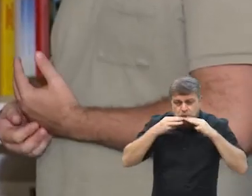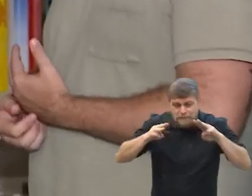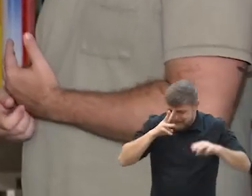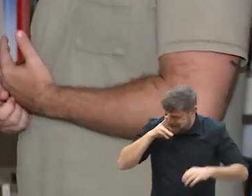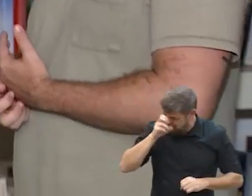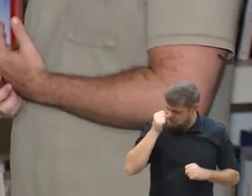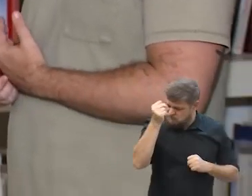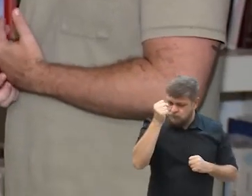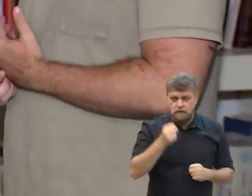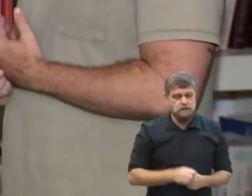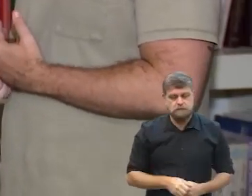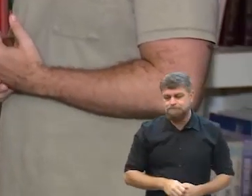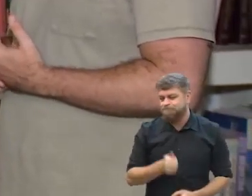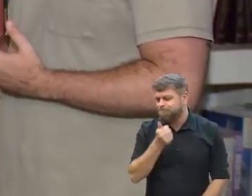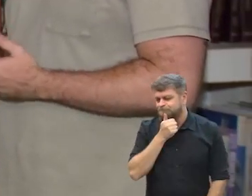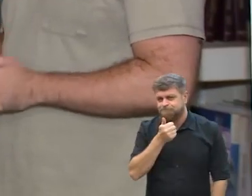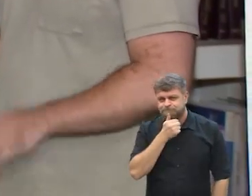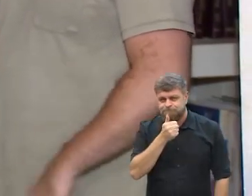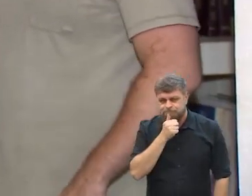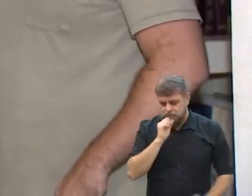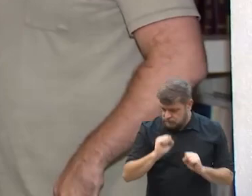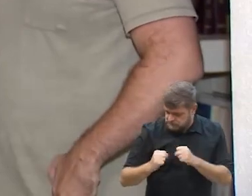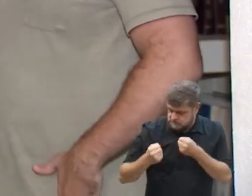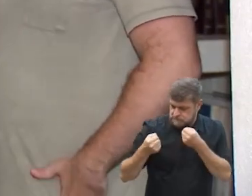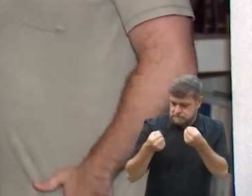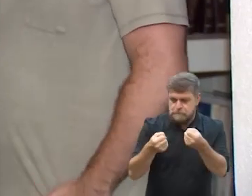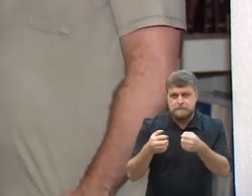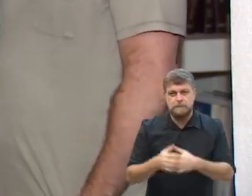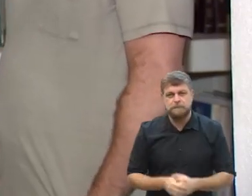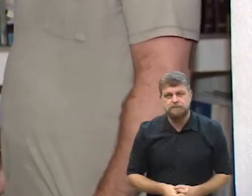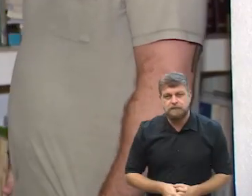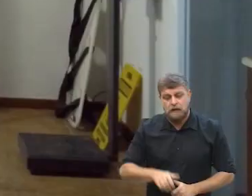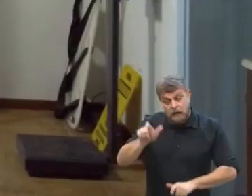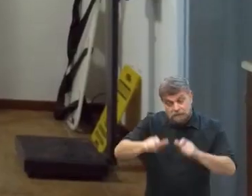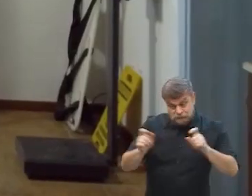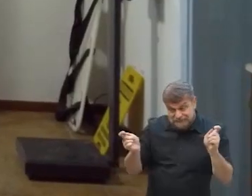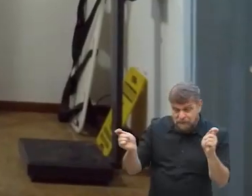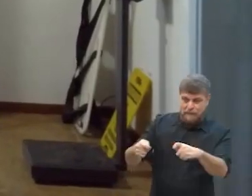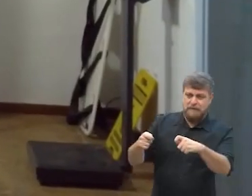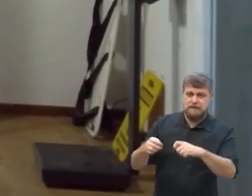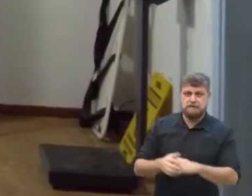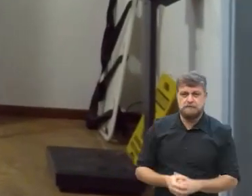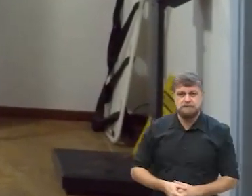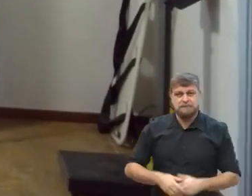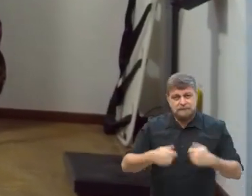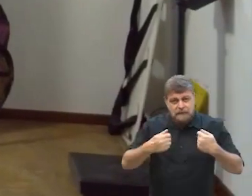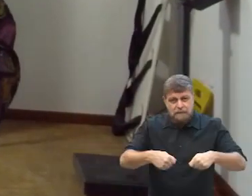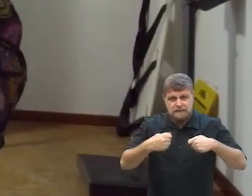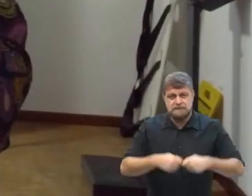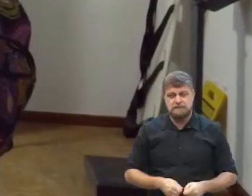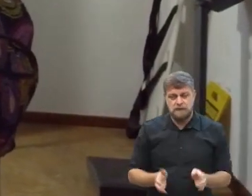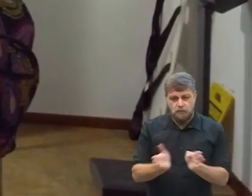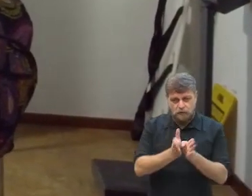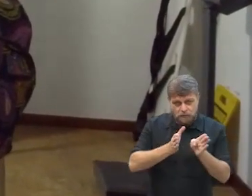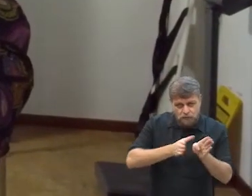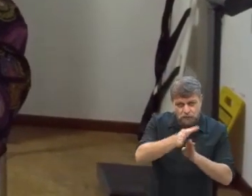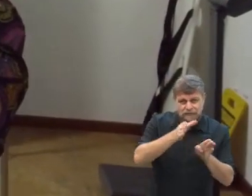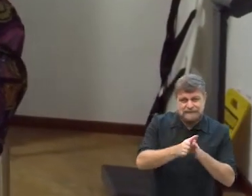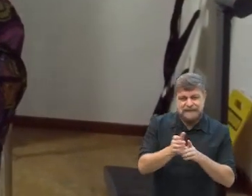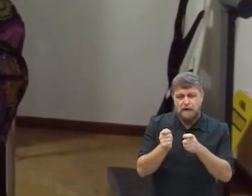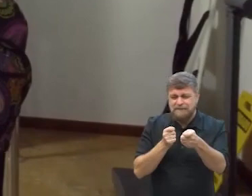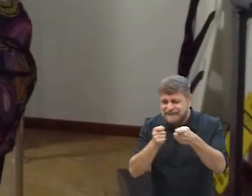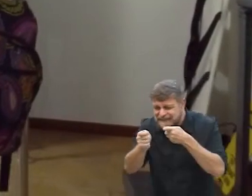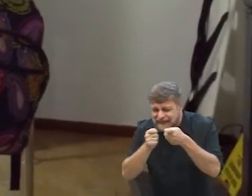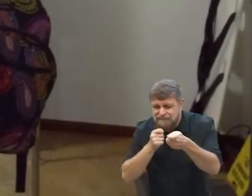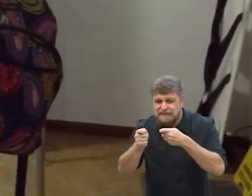precisa. Não é o ideal ainda. Não é o ideal ainda, apesar do esforço de todo esse pessoal muito competente. Mas precisa. O Conselho faz entrevista,